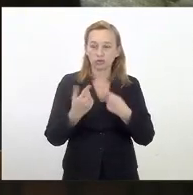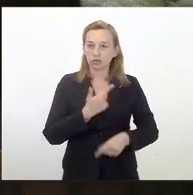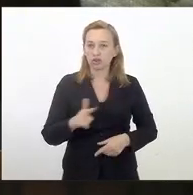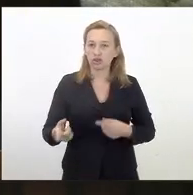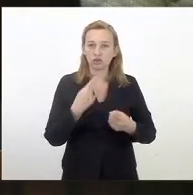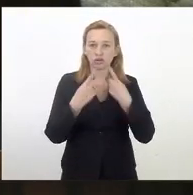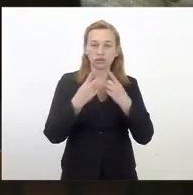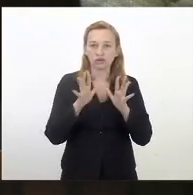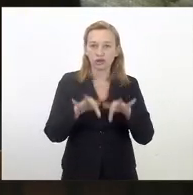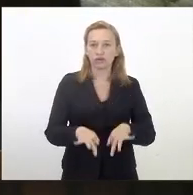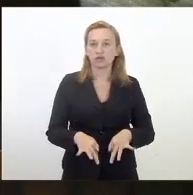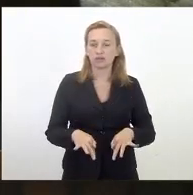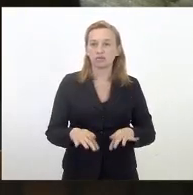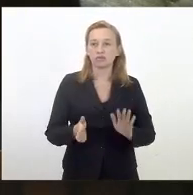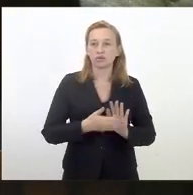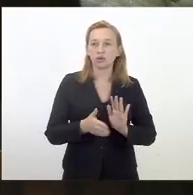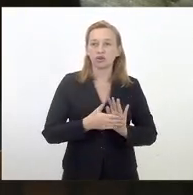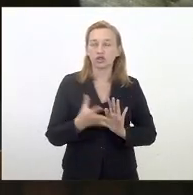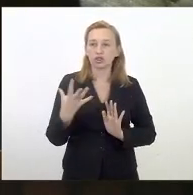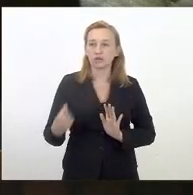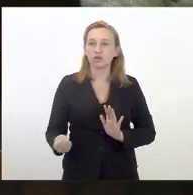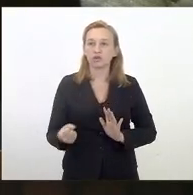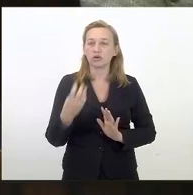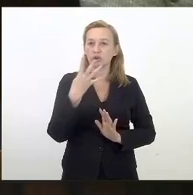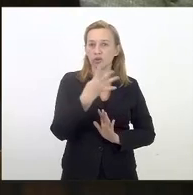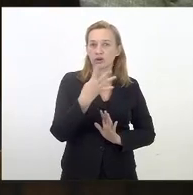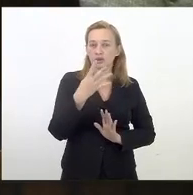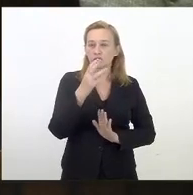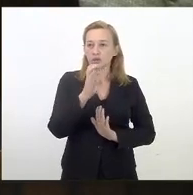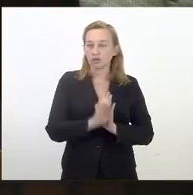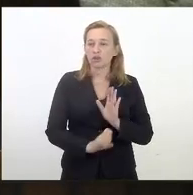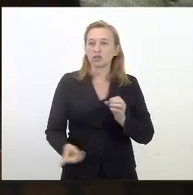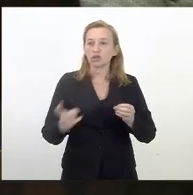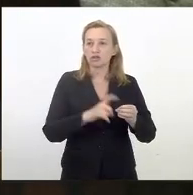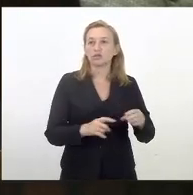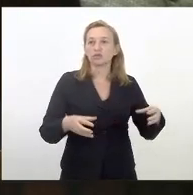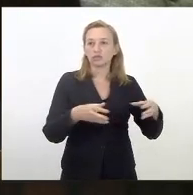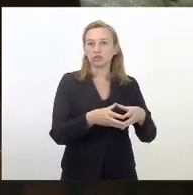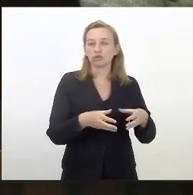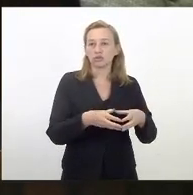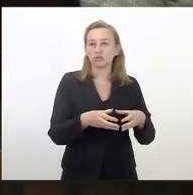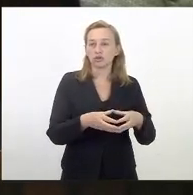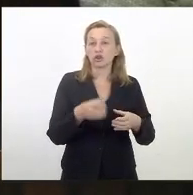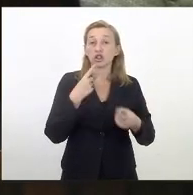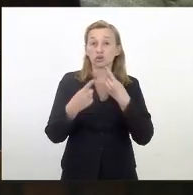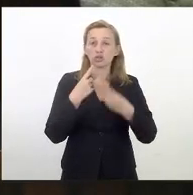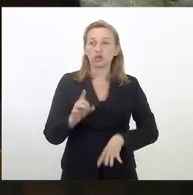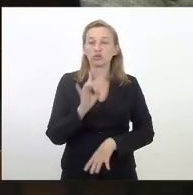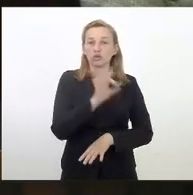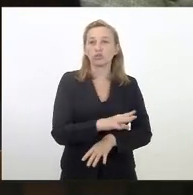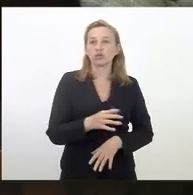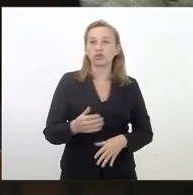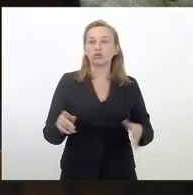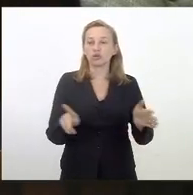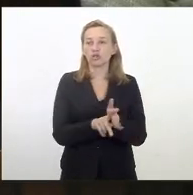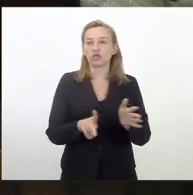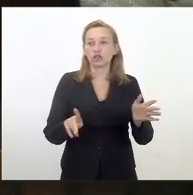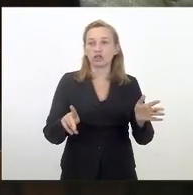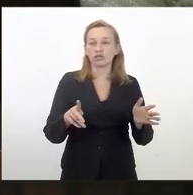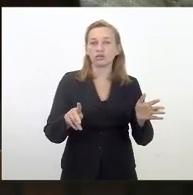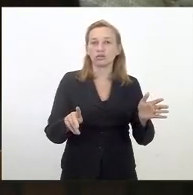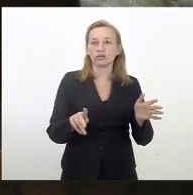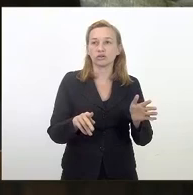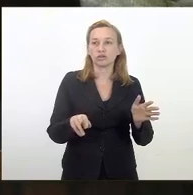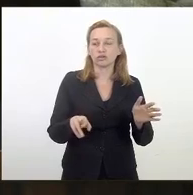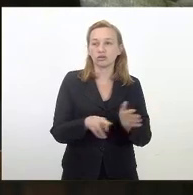na Avenida Queira discutir séria discussão apresenta proposta recebeu quatro emendas e retorna as posições entre os a única projeto de Resolução SE 53 de